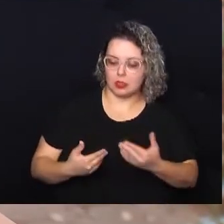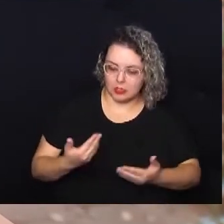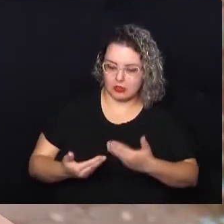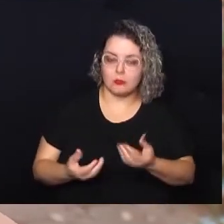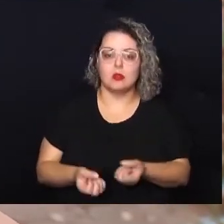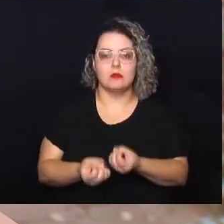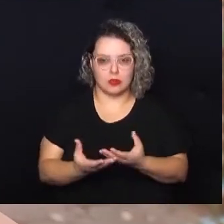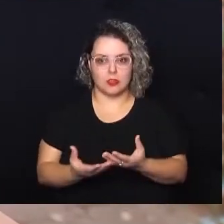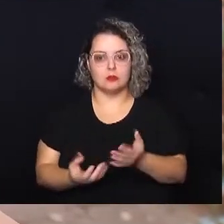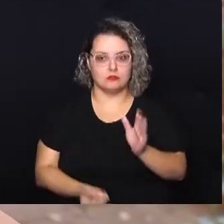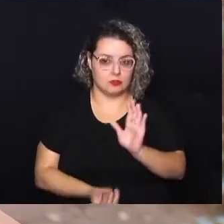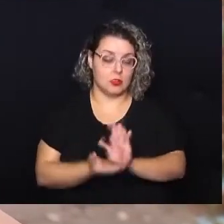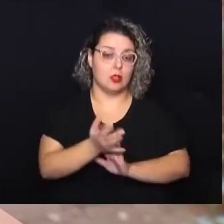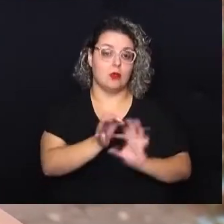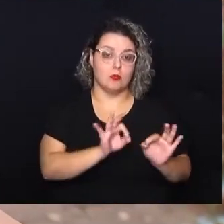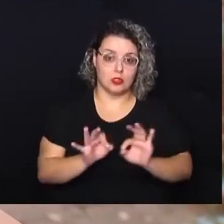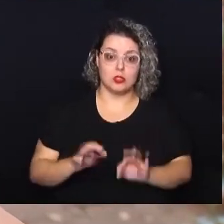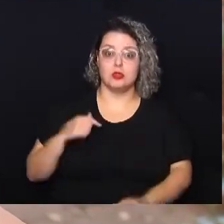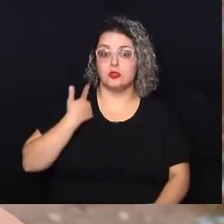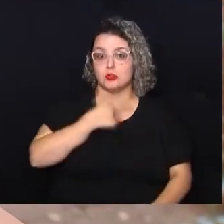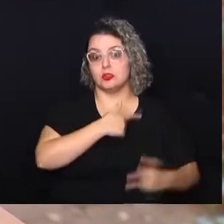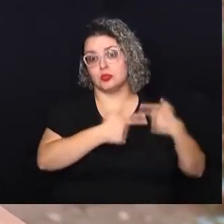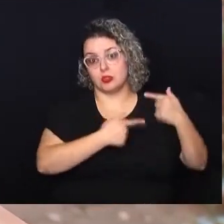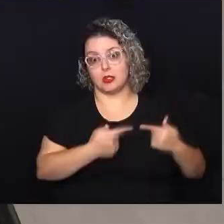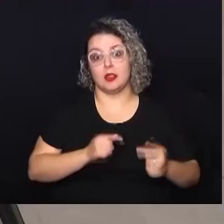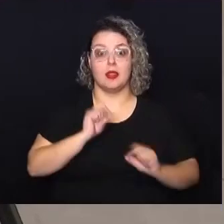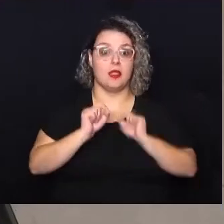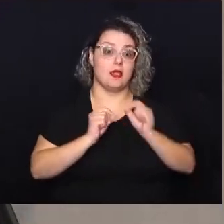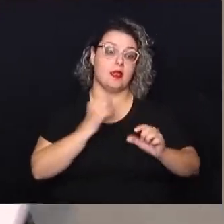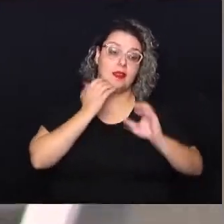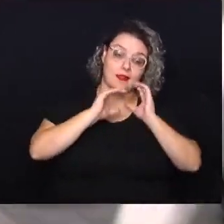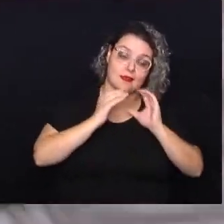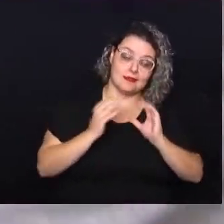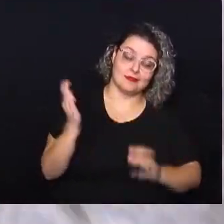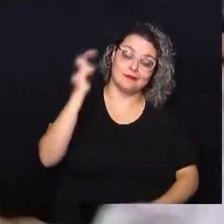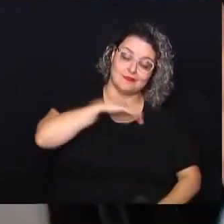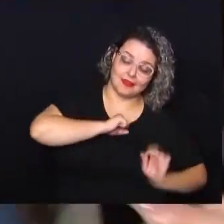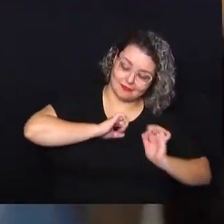e criado o projeto Nossas Gerações, Quem Canta Seus Males Espanta.